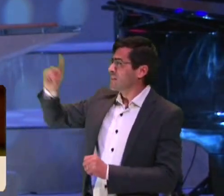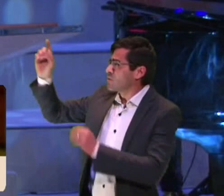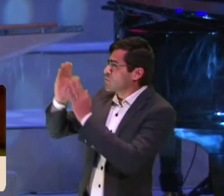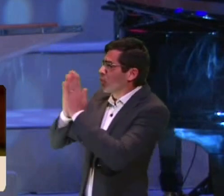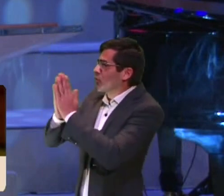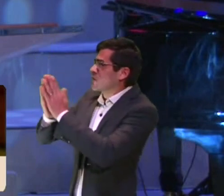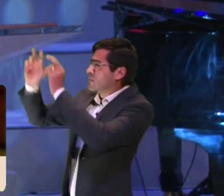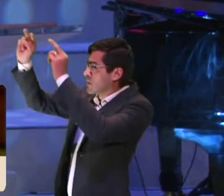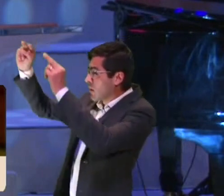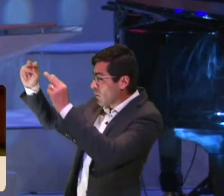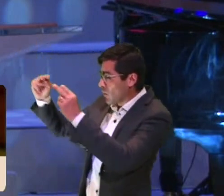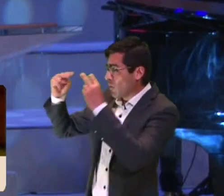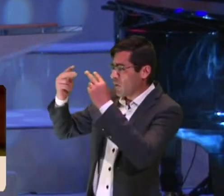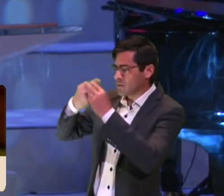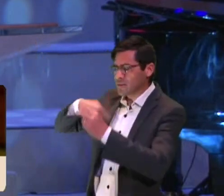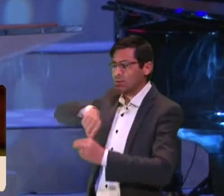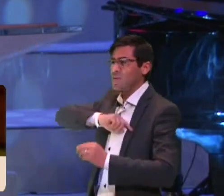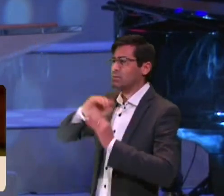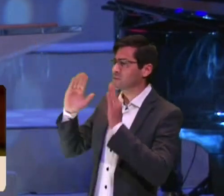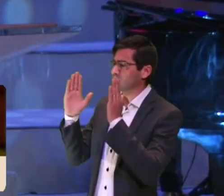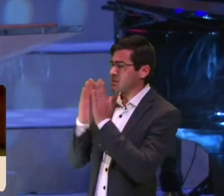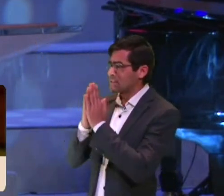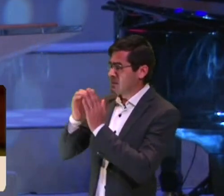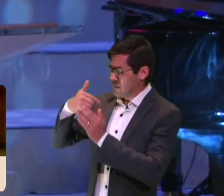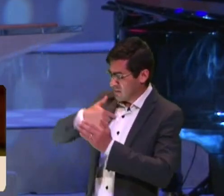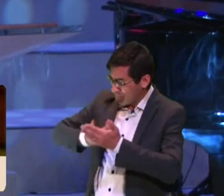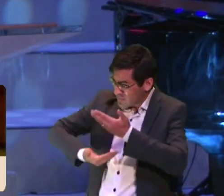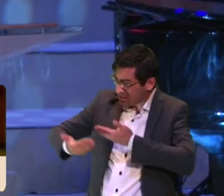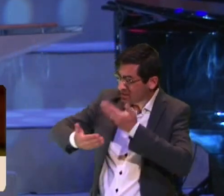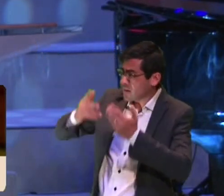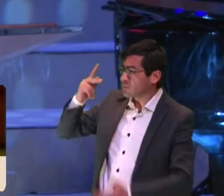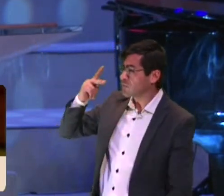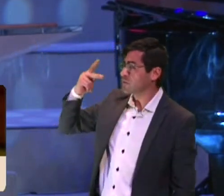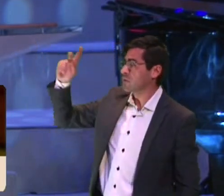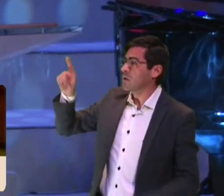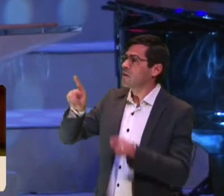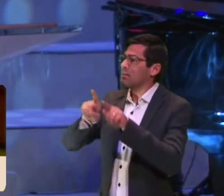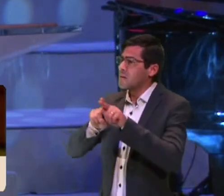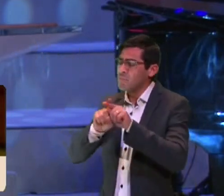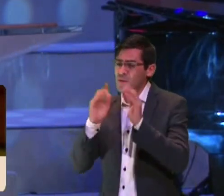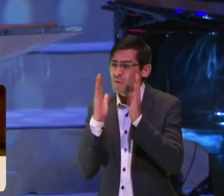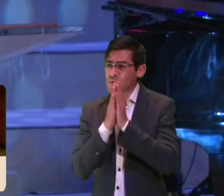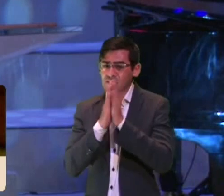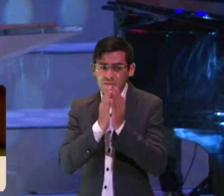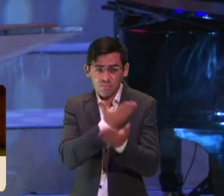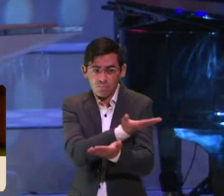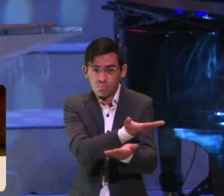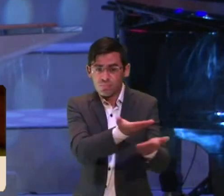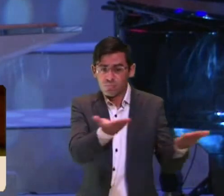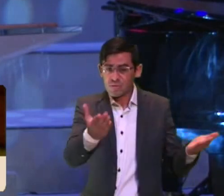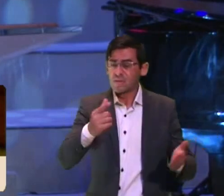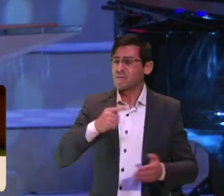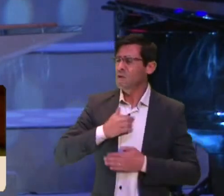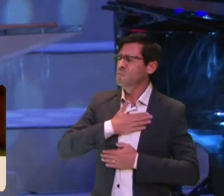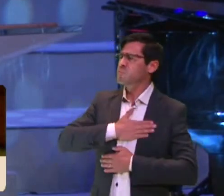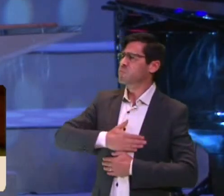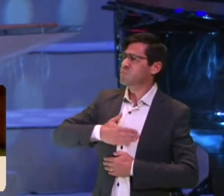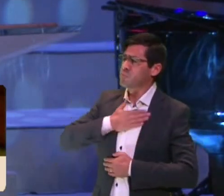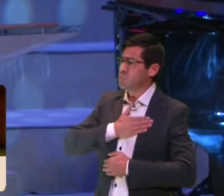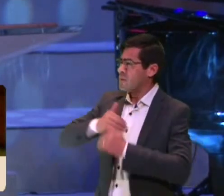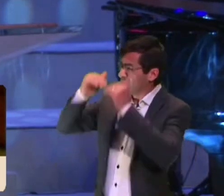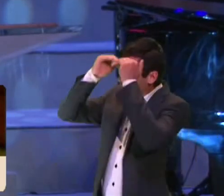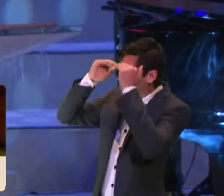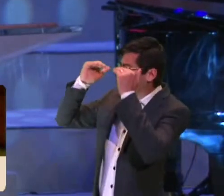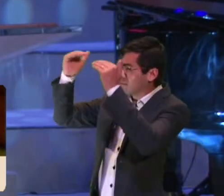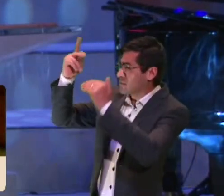estejam atentos à oração deste teu servo e à oração dos teus servos que têm prazer em temer o teu